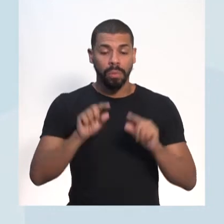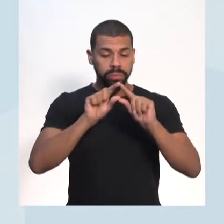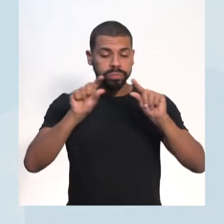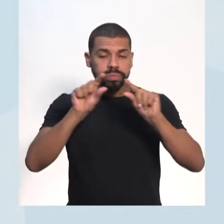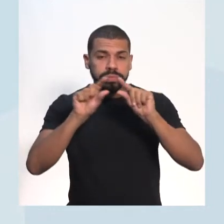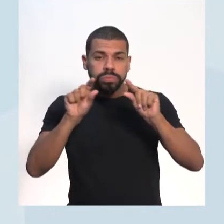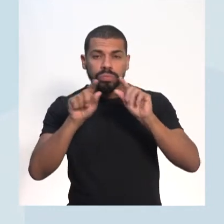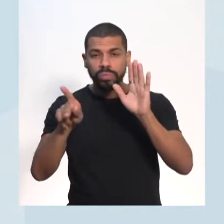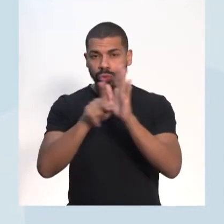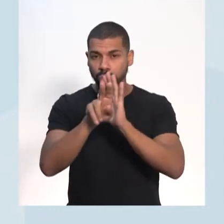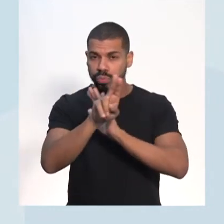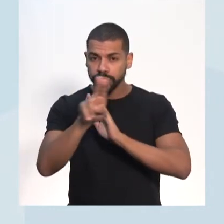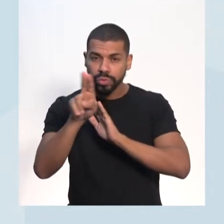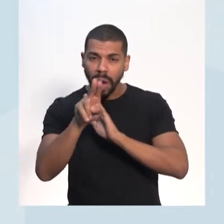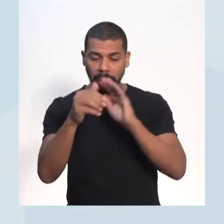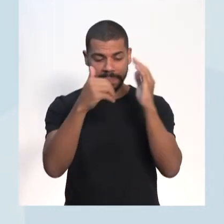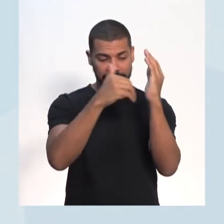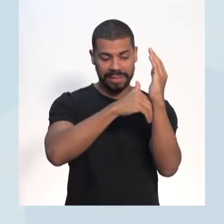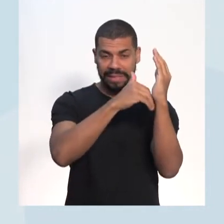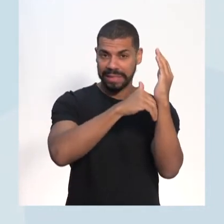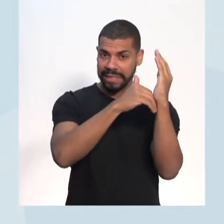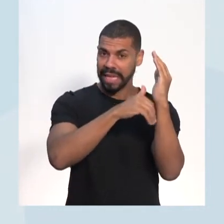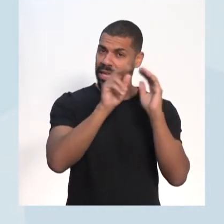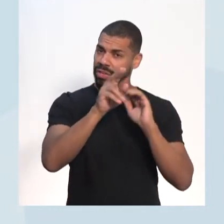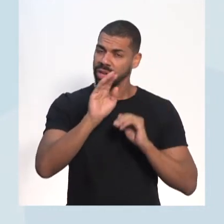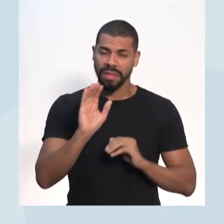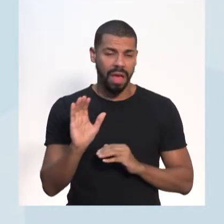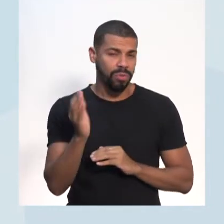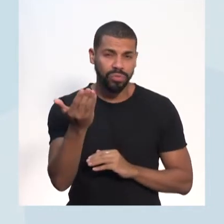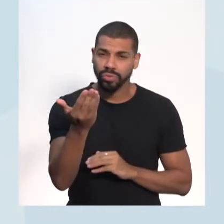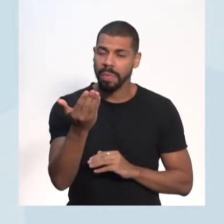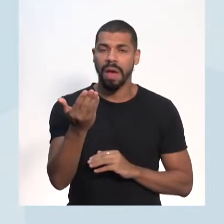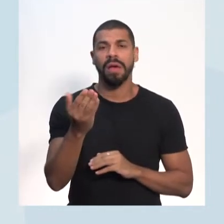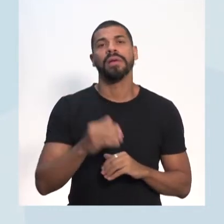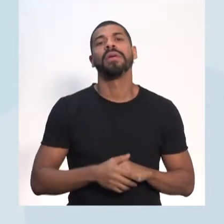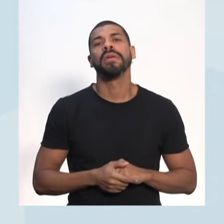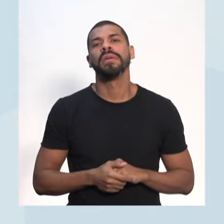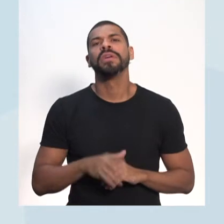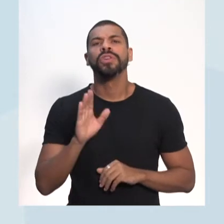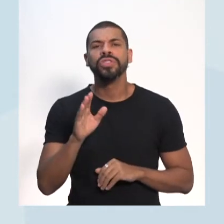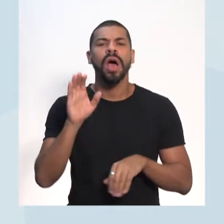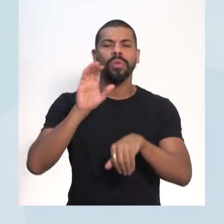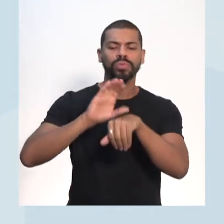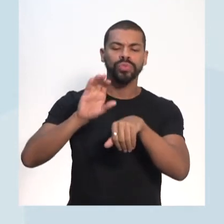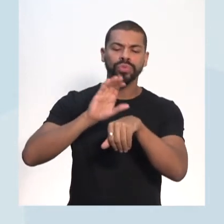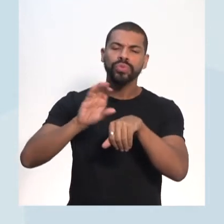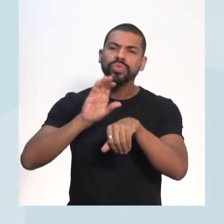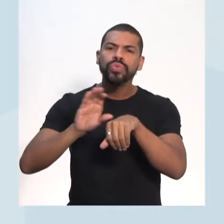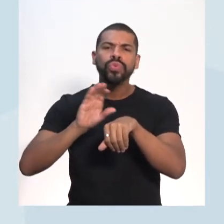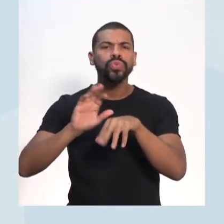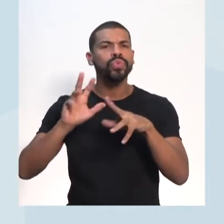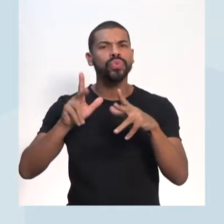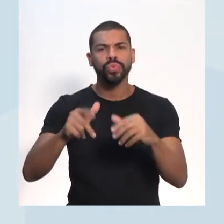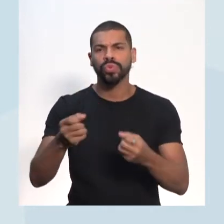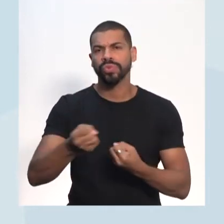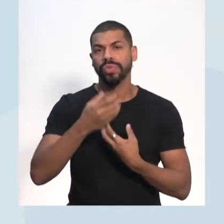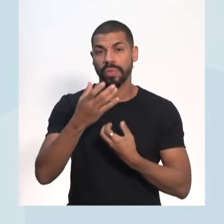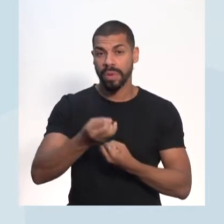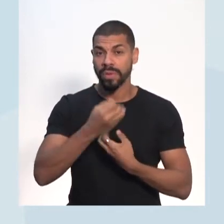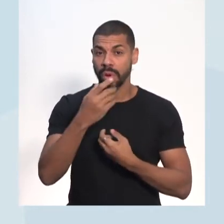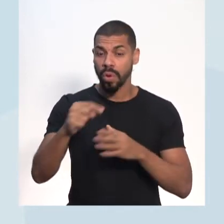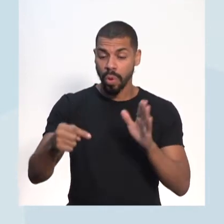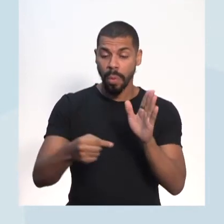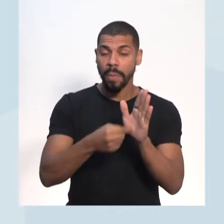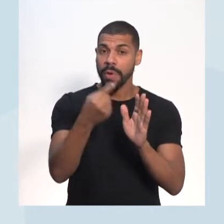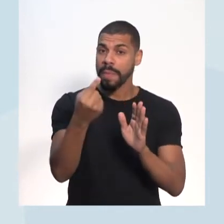aqui anteriormente, é o login e senha que vocês usam para acessar os cursos, para acessar os percursos formativos. E o primeiro